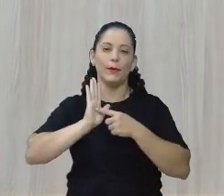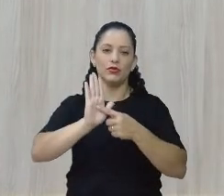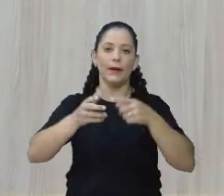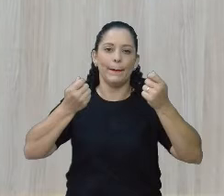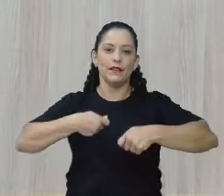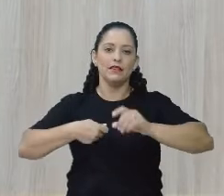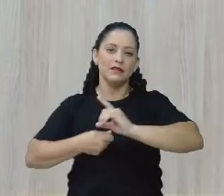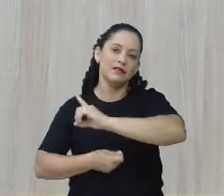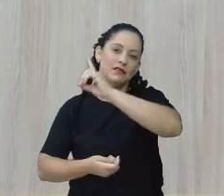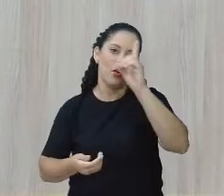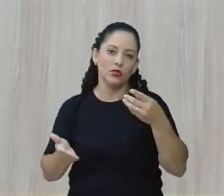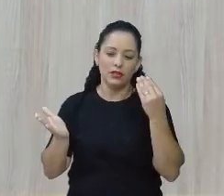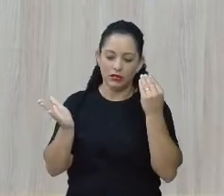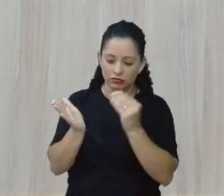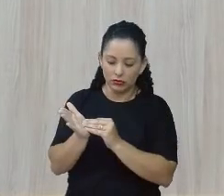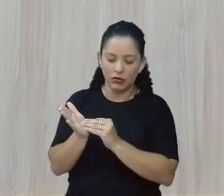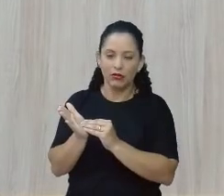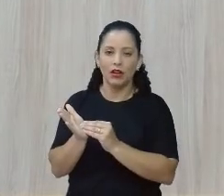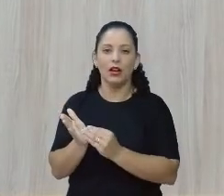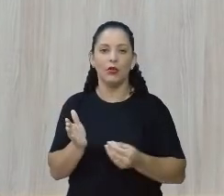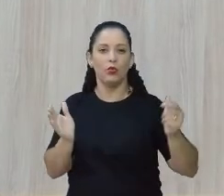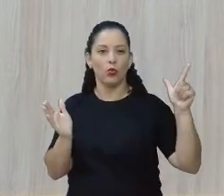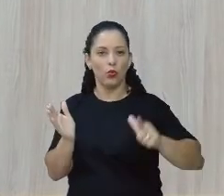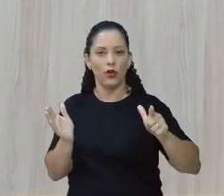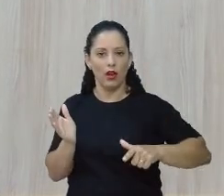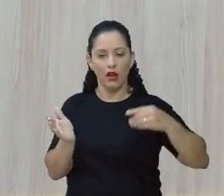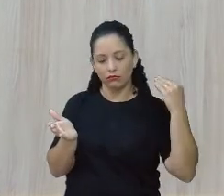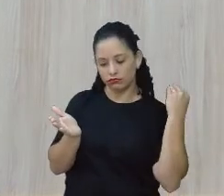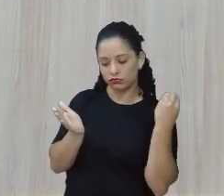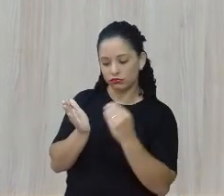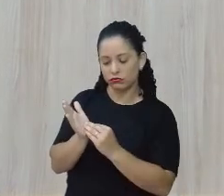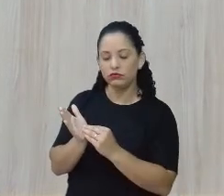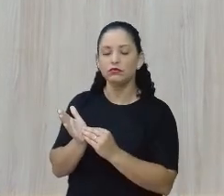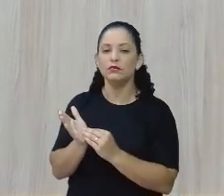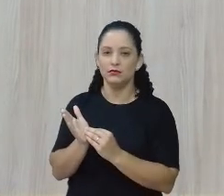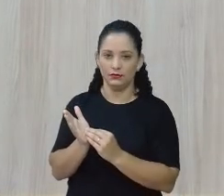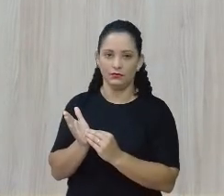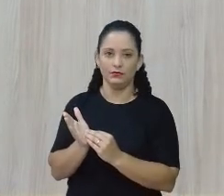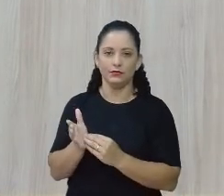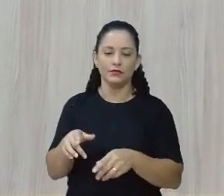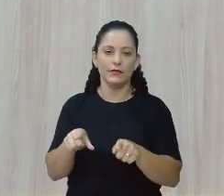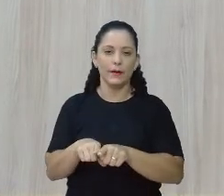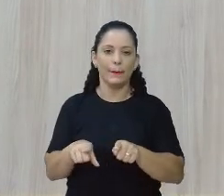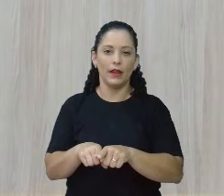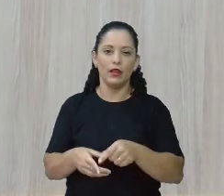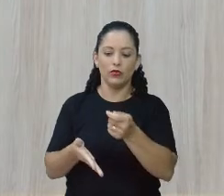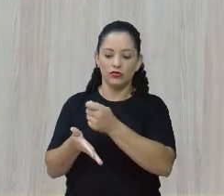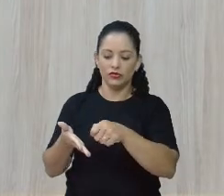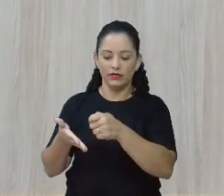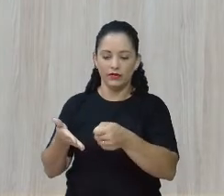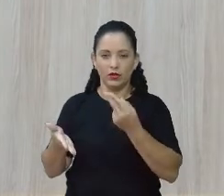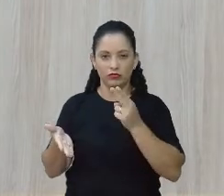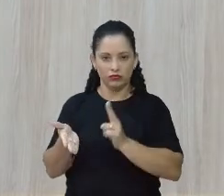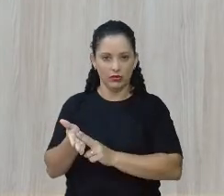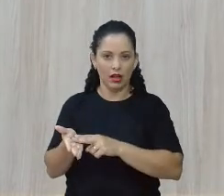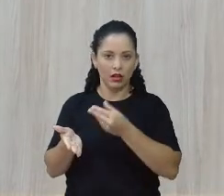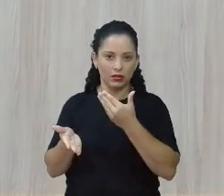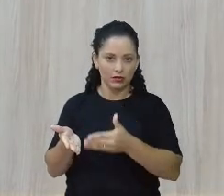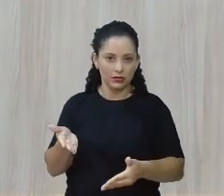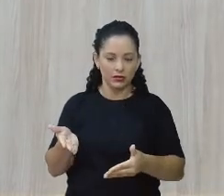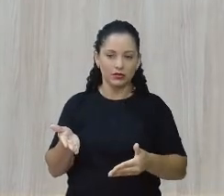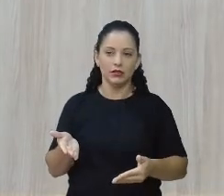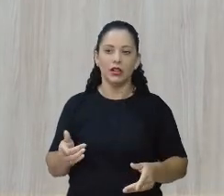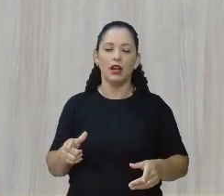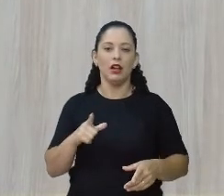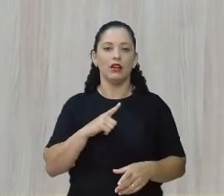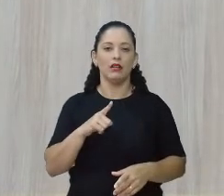colocar a data, de precisar colocar o local de onde está sendo, de onde você está, né? Quando escreveu a carta. Então, ela